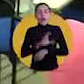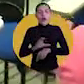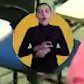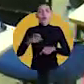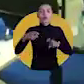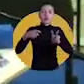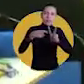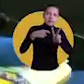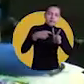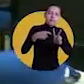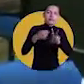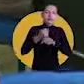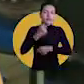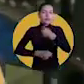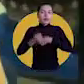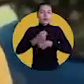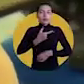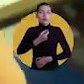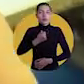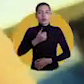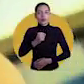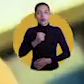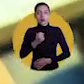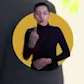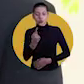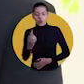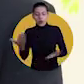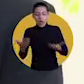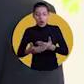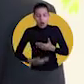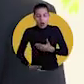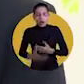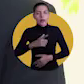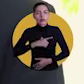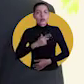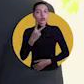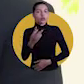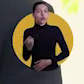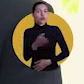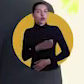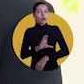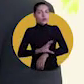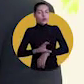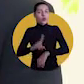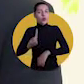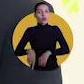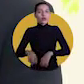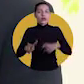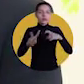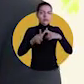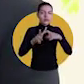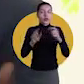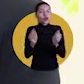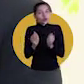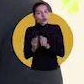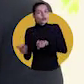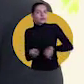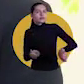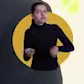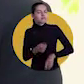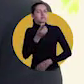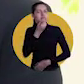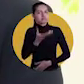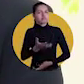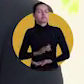em 2018-1, já esses dois novos cursos. Claro que a universidade precisa ir observando